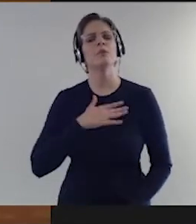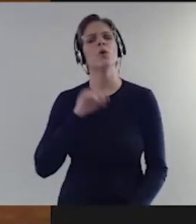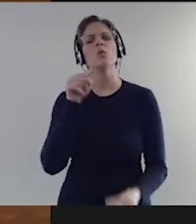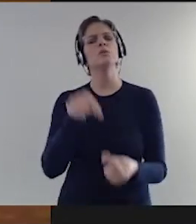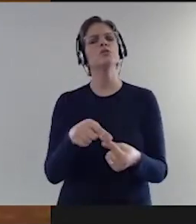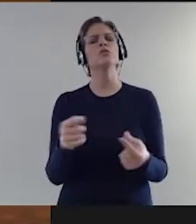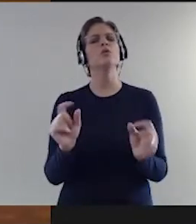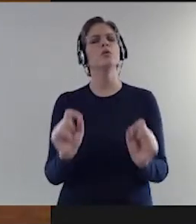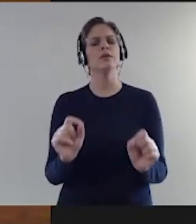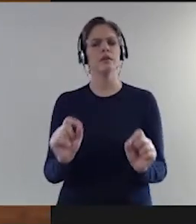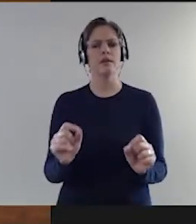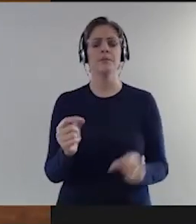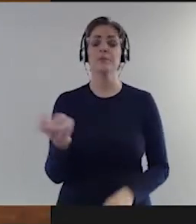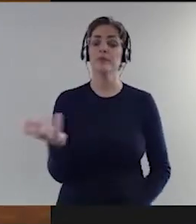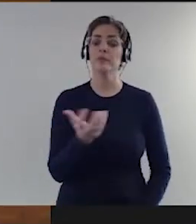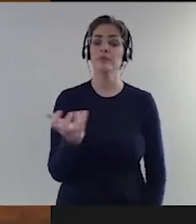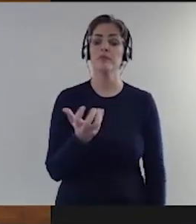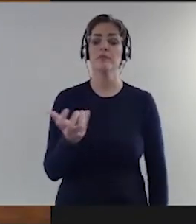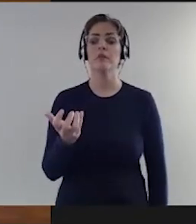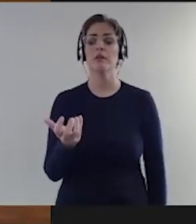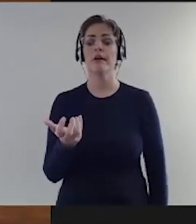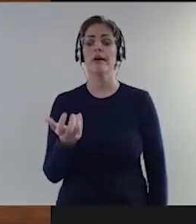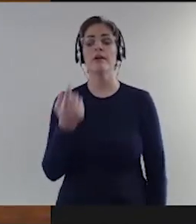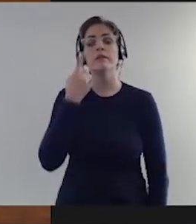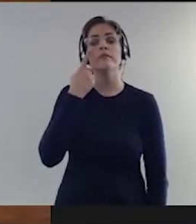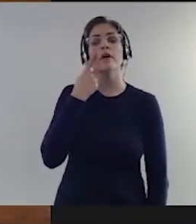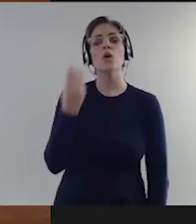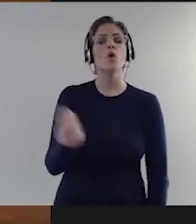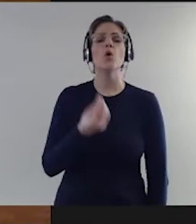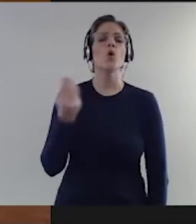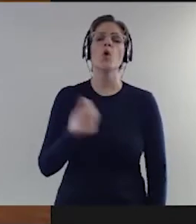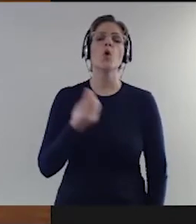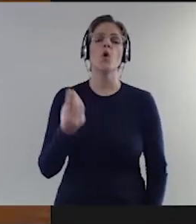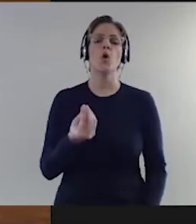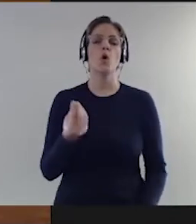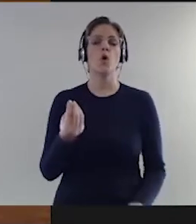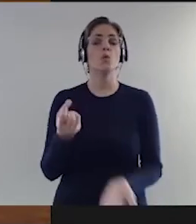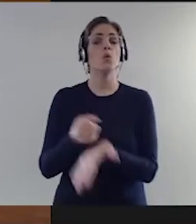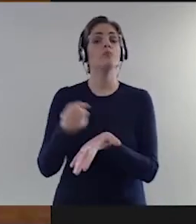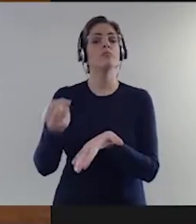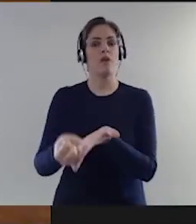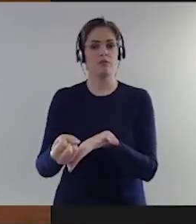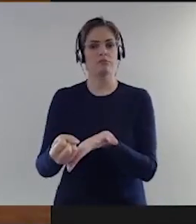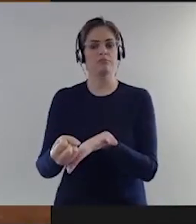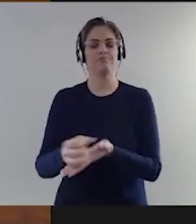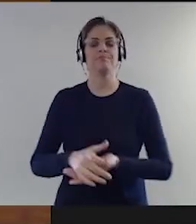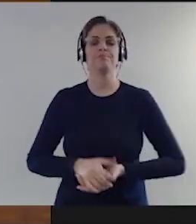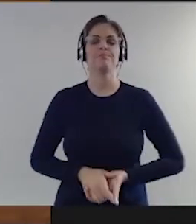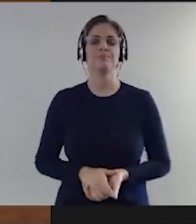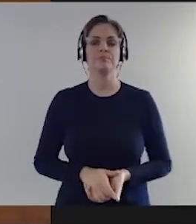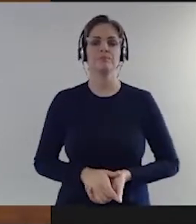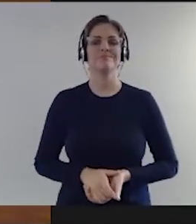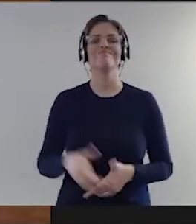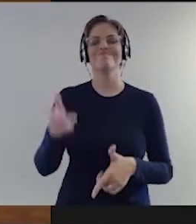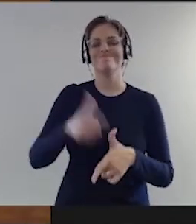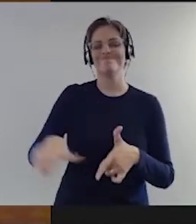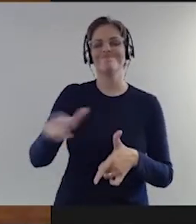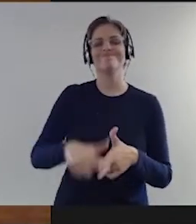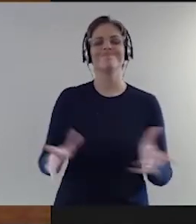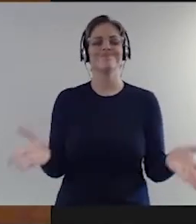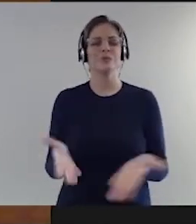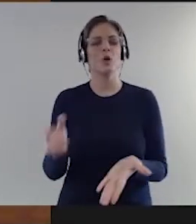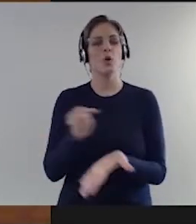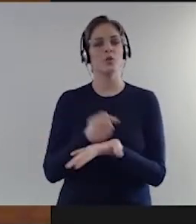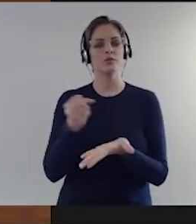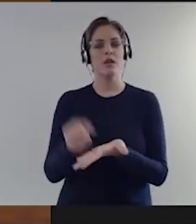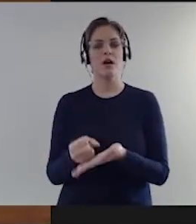pouquinho das fórmulas contratuais. A questão da crise do contrato é uma questão que